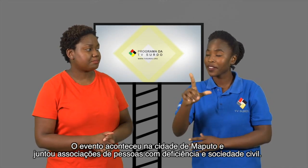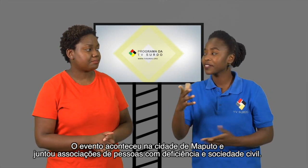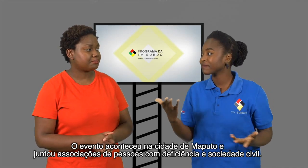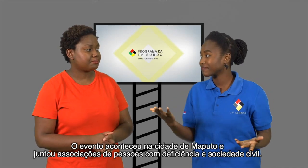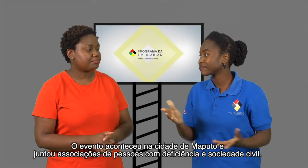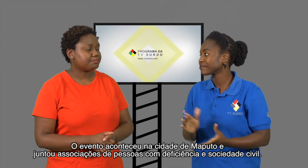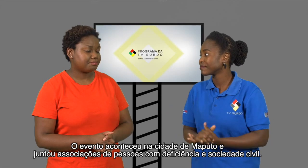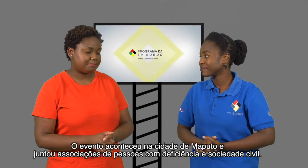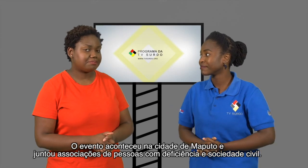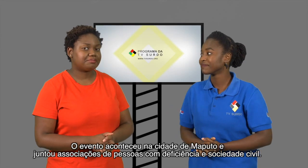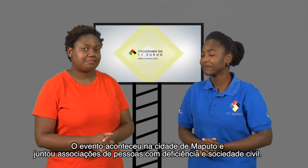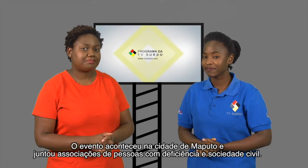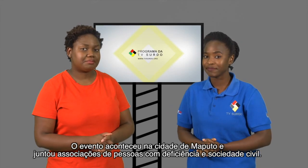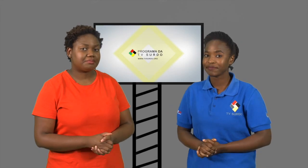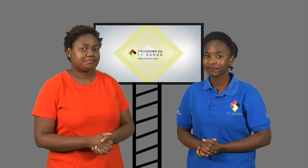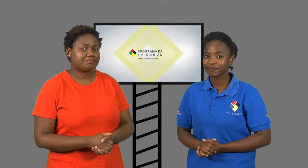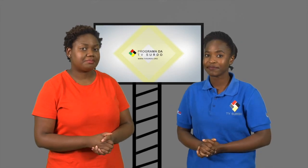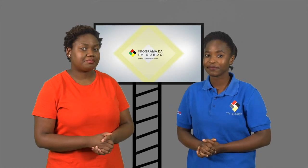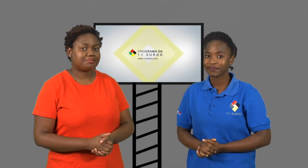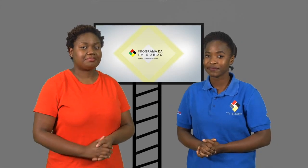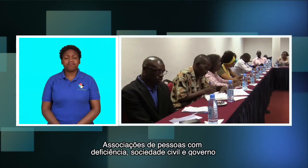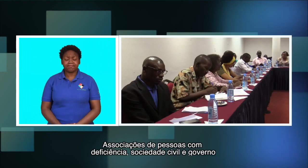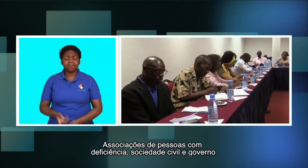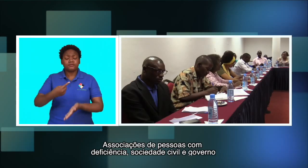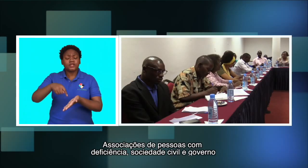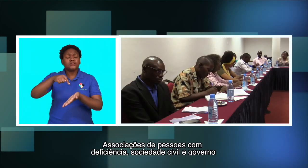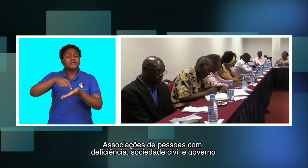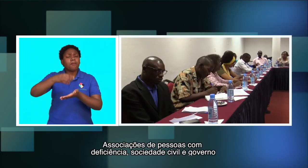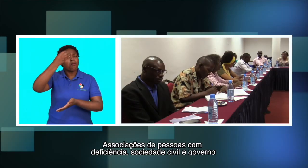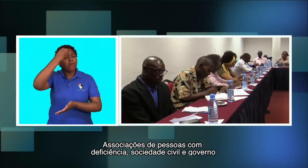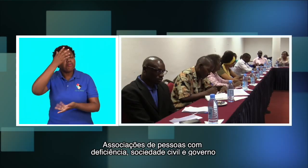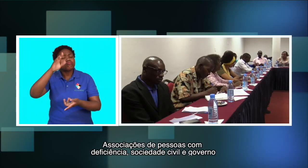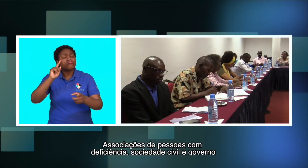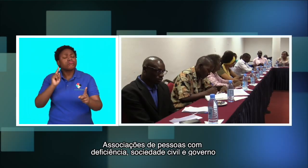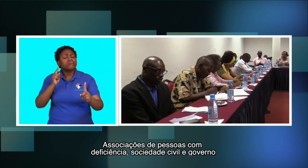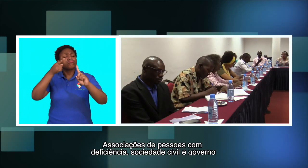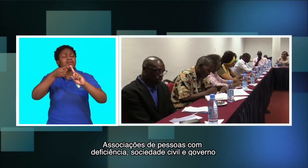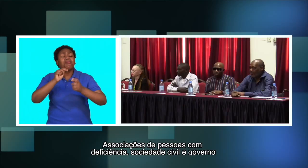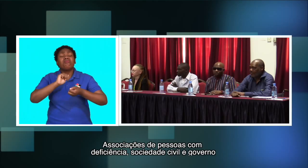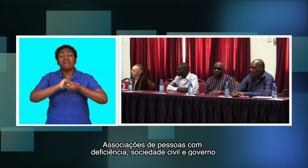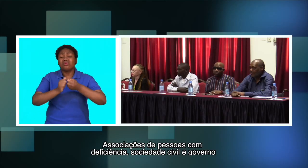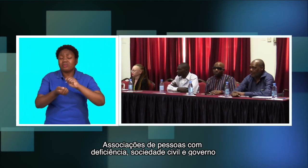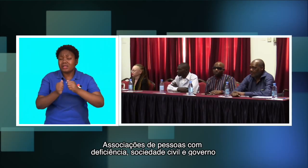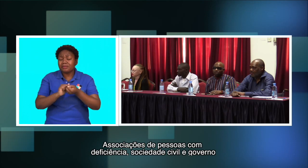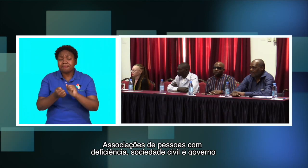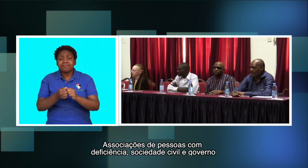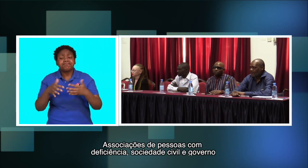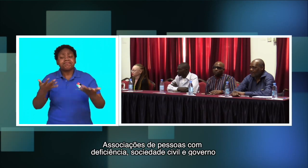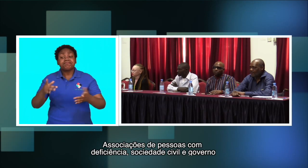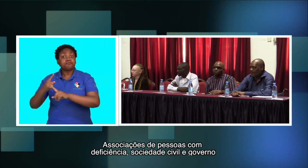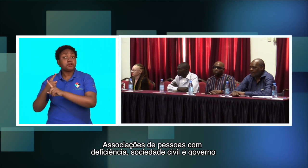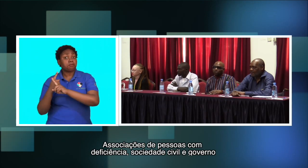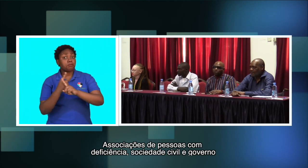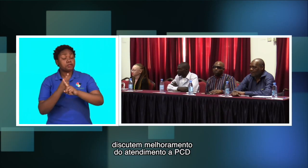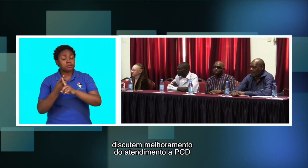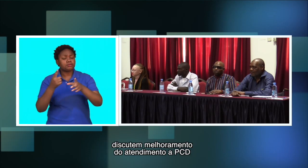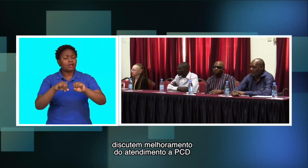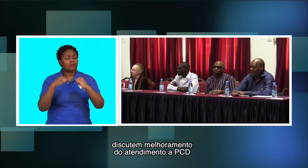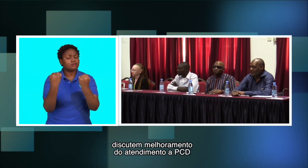deficiência e sociedade civil. Associações de pessoas com deficiência, sociedade civil e